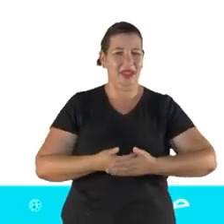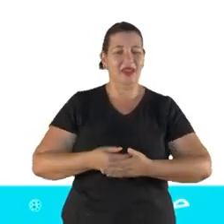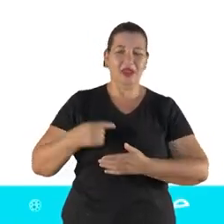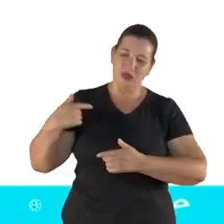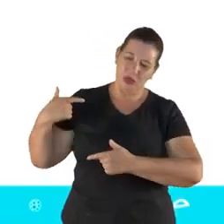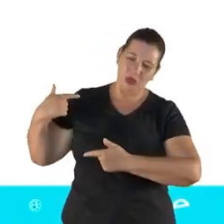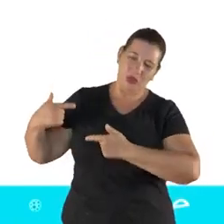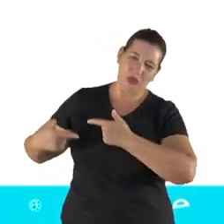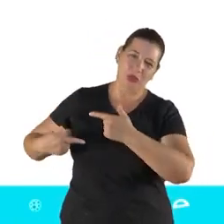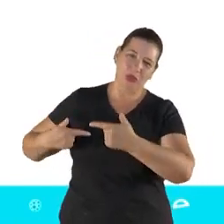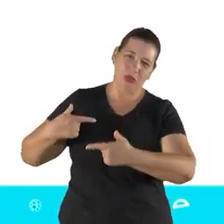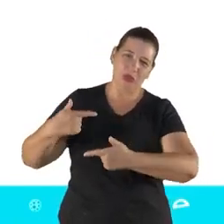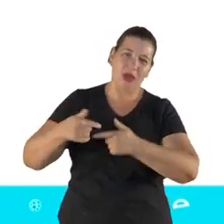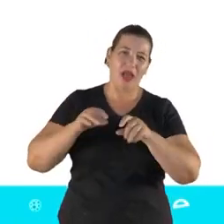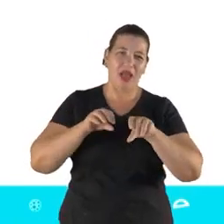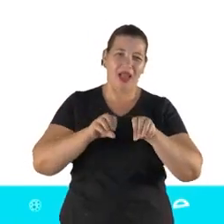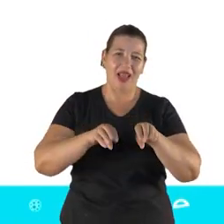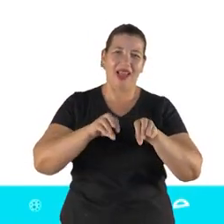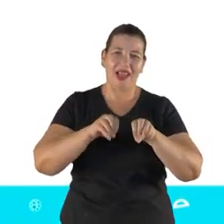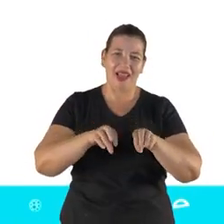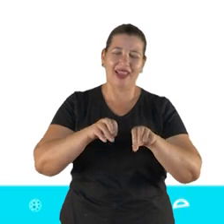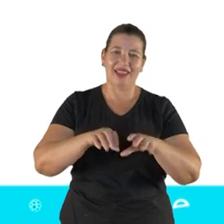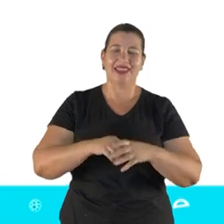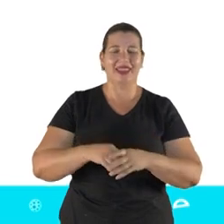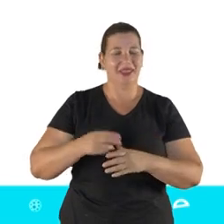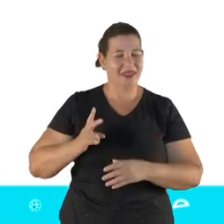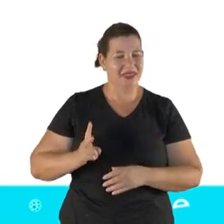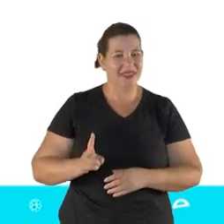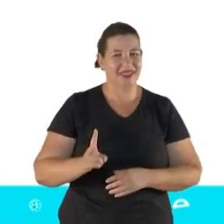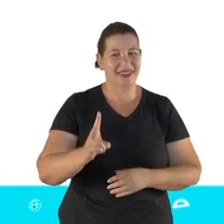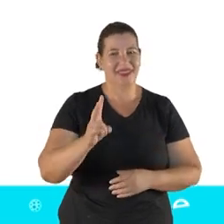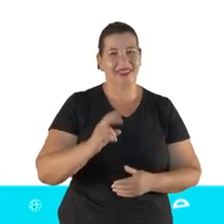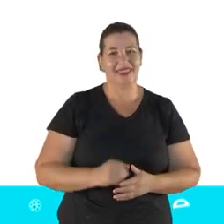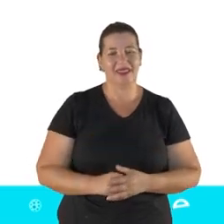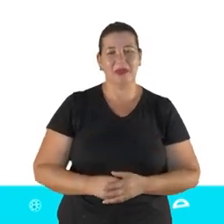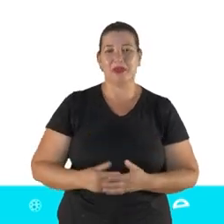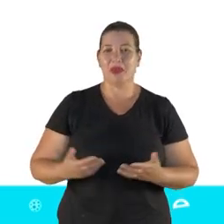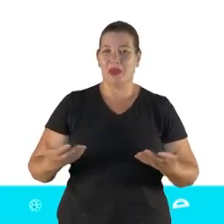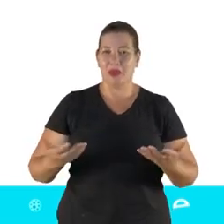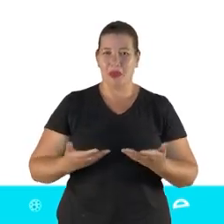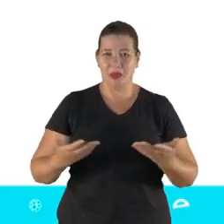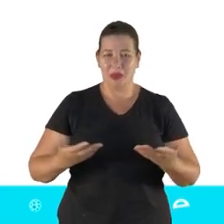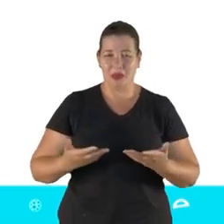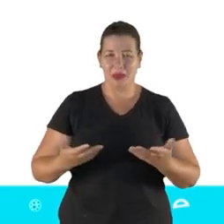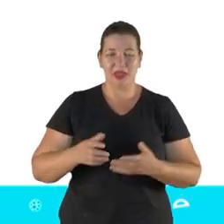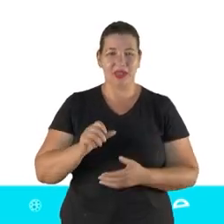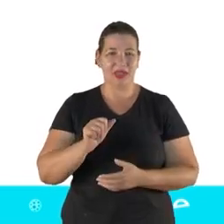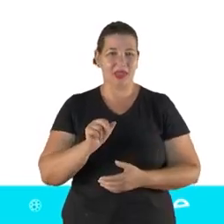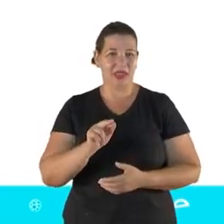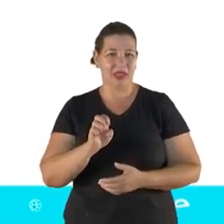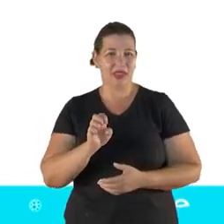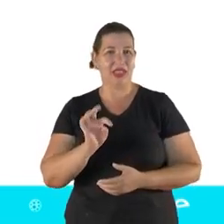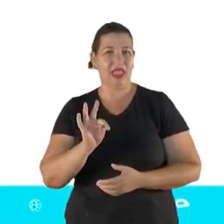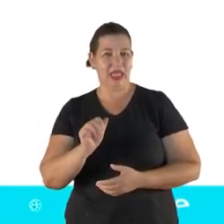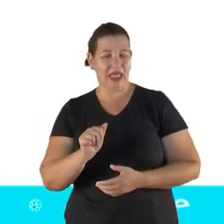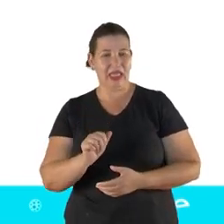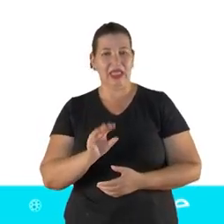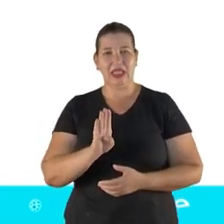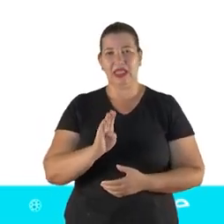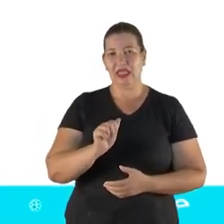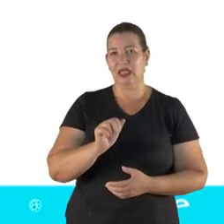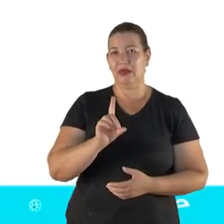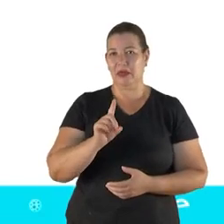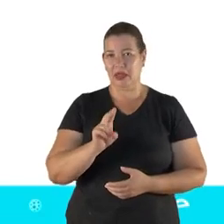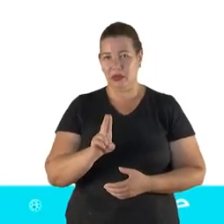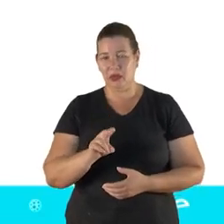passado de geração para geração que se perpetuou. Hoje, Areta,